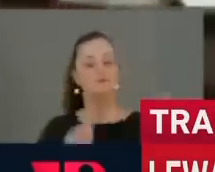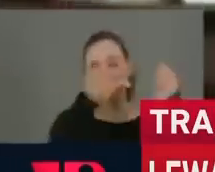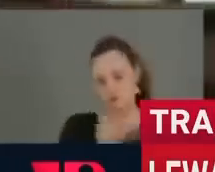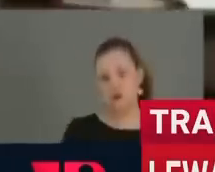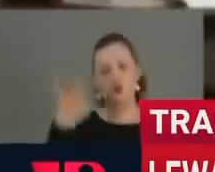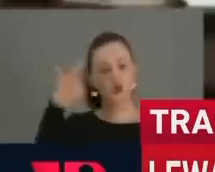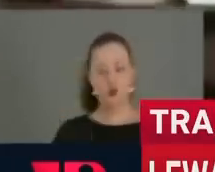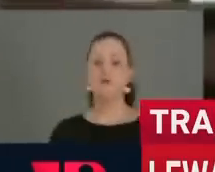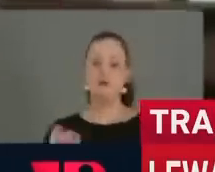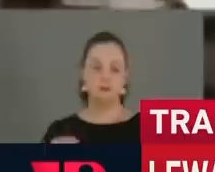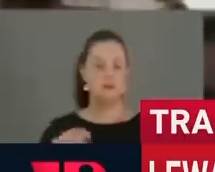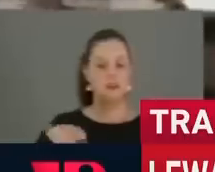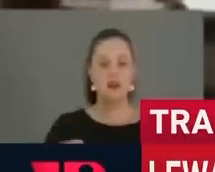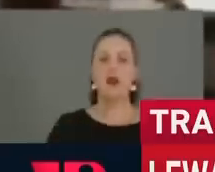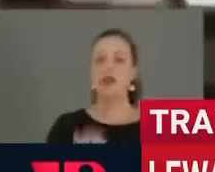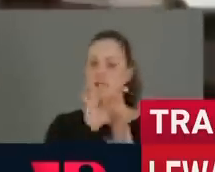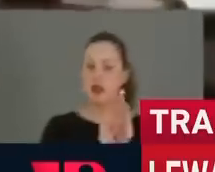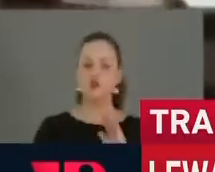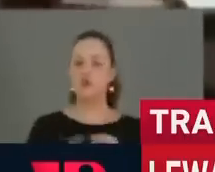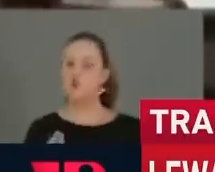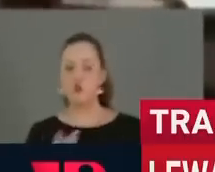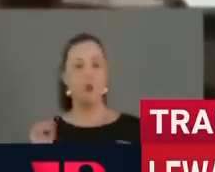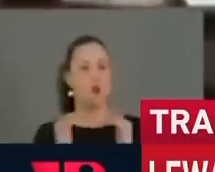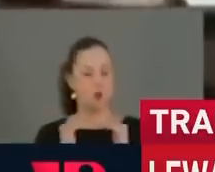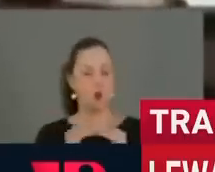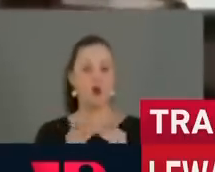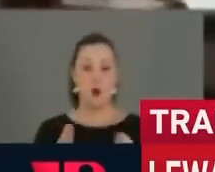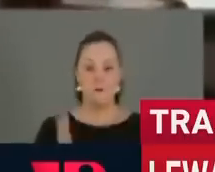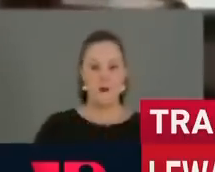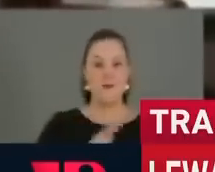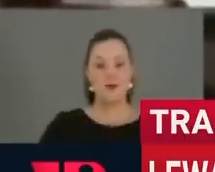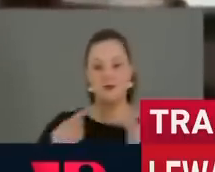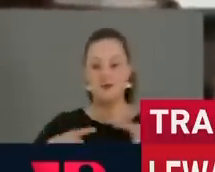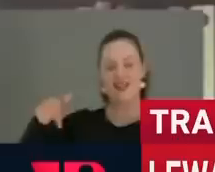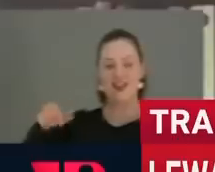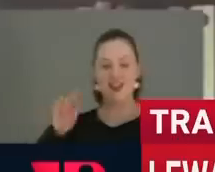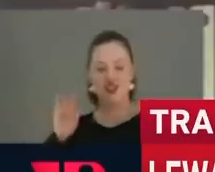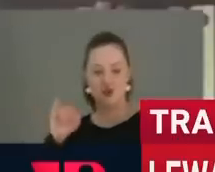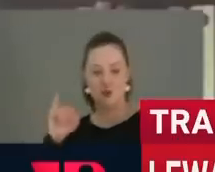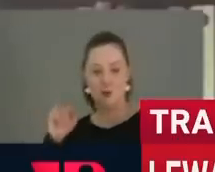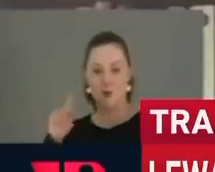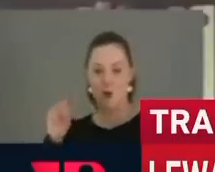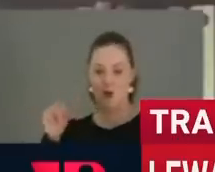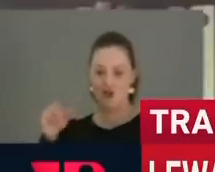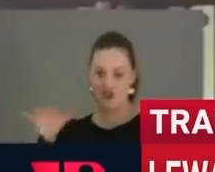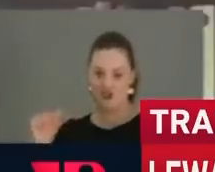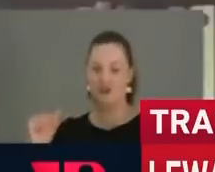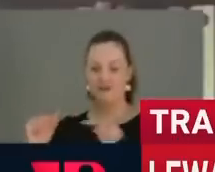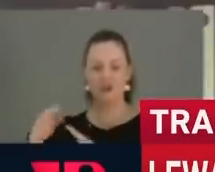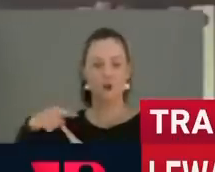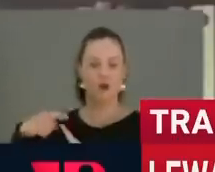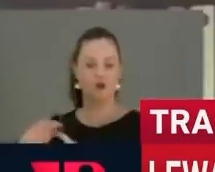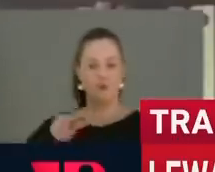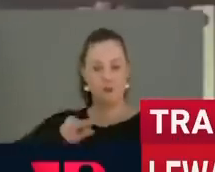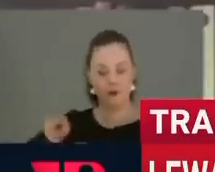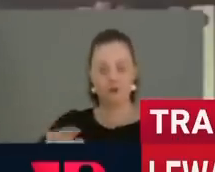um texto de consenso à altura do momento político histórico que o Brasil vive. A nova lei do impeachment deve